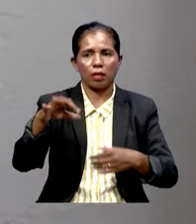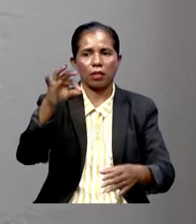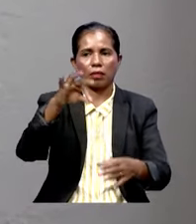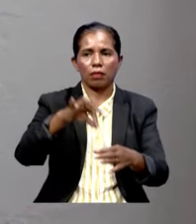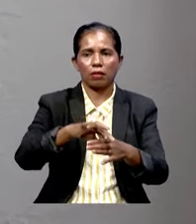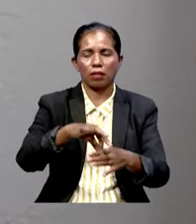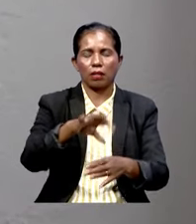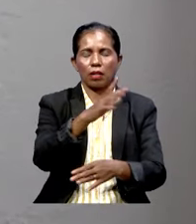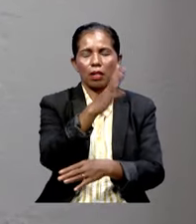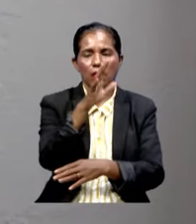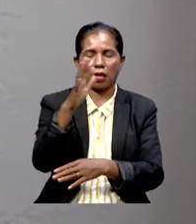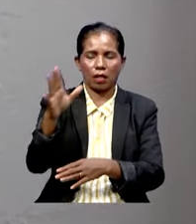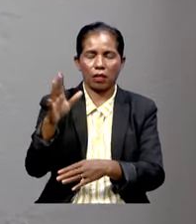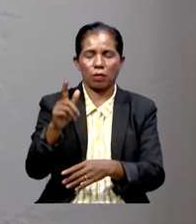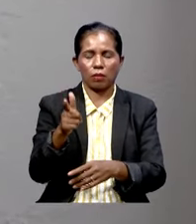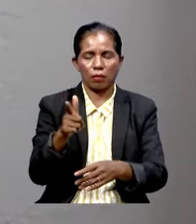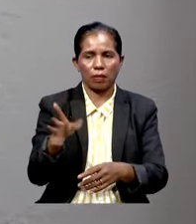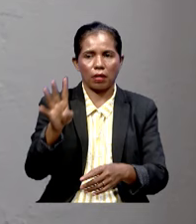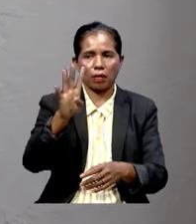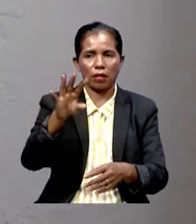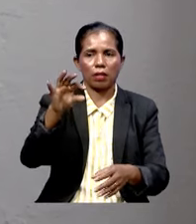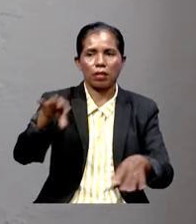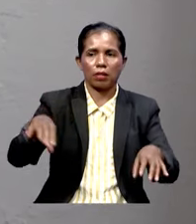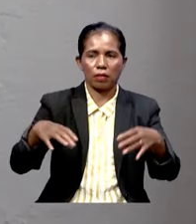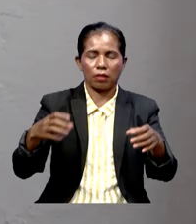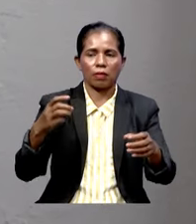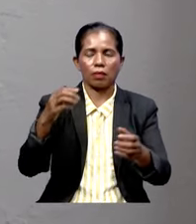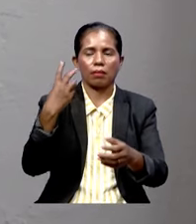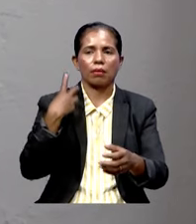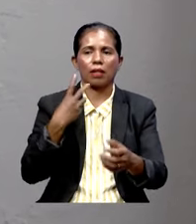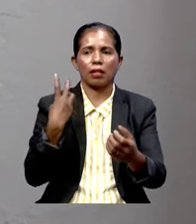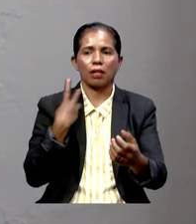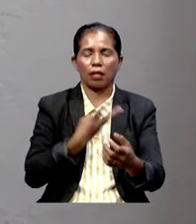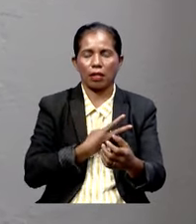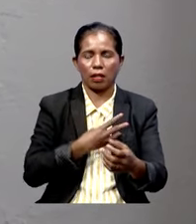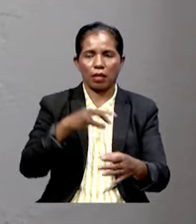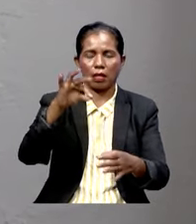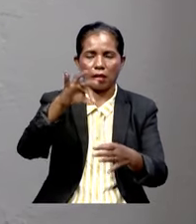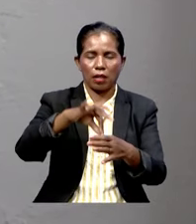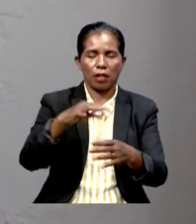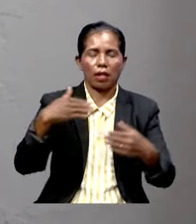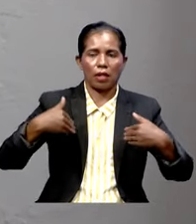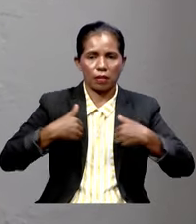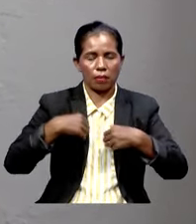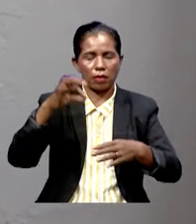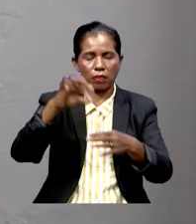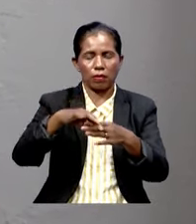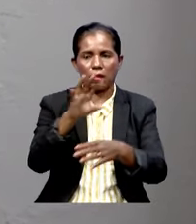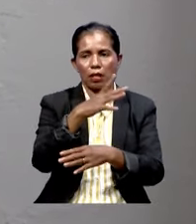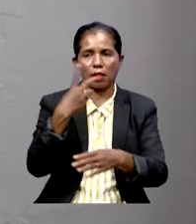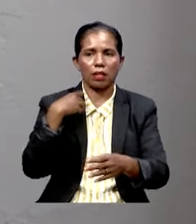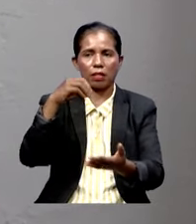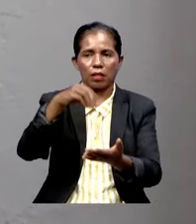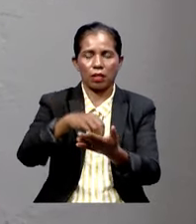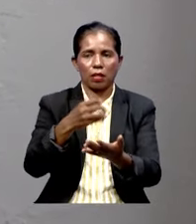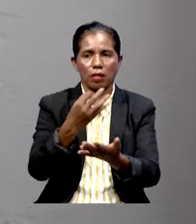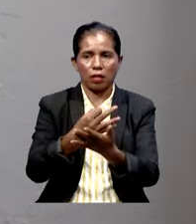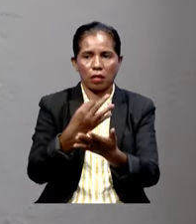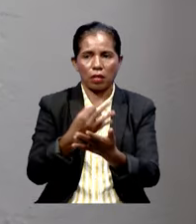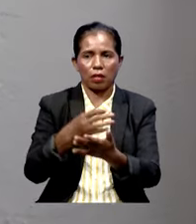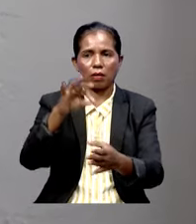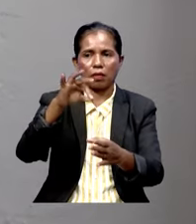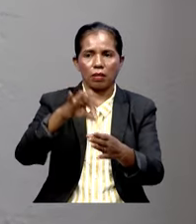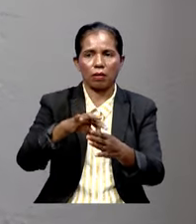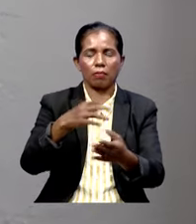horis 24 horas, serviço kuda ai horis baita. Barak liu, animal makuda ai horis barak liu. Tanema roquei ta tau sambarak bakuda